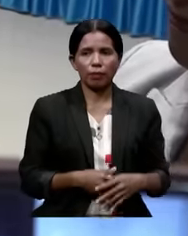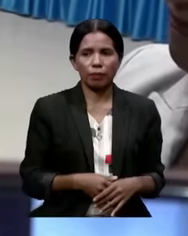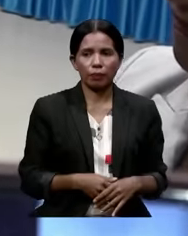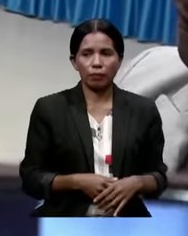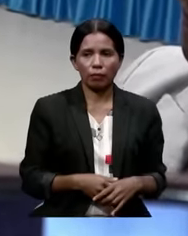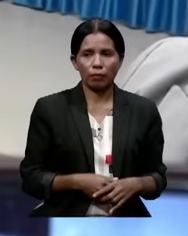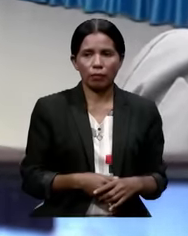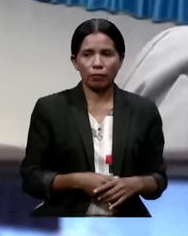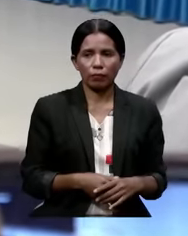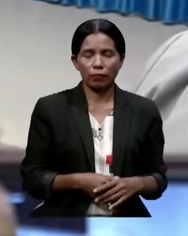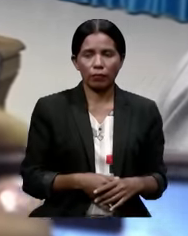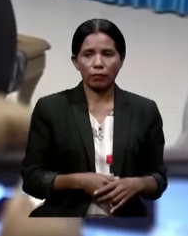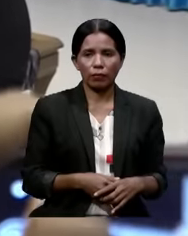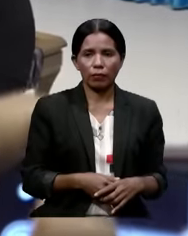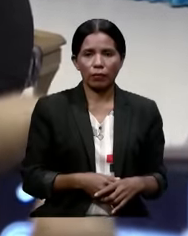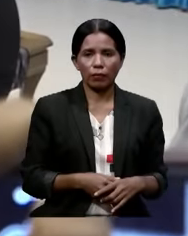Presidente,